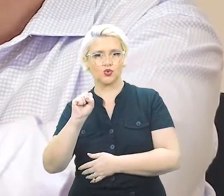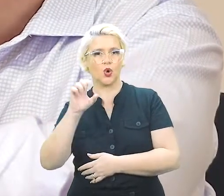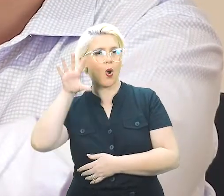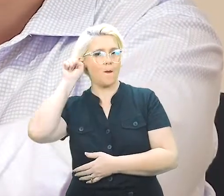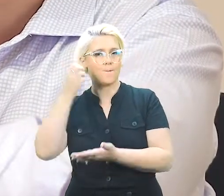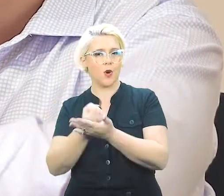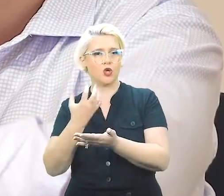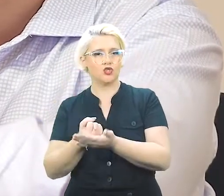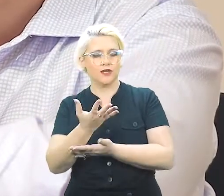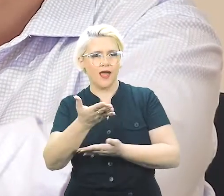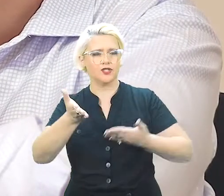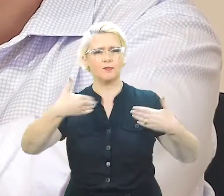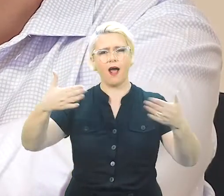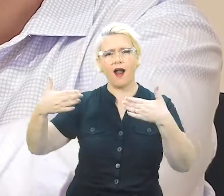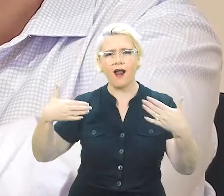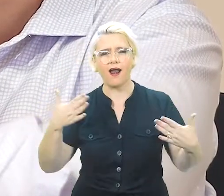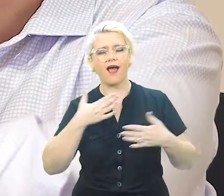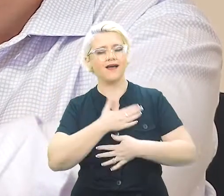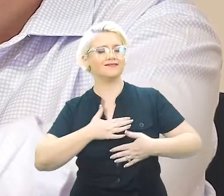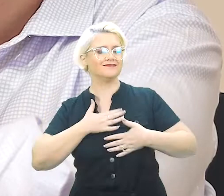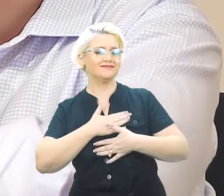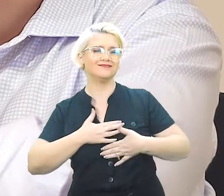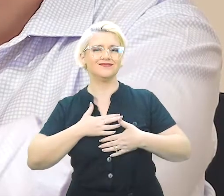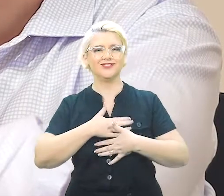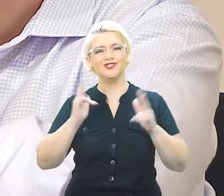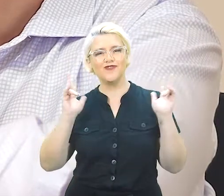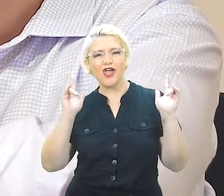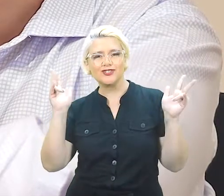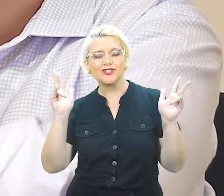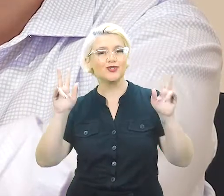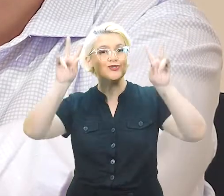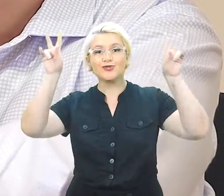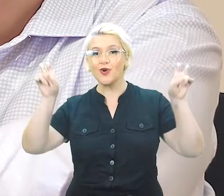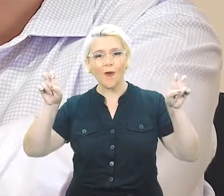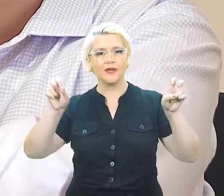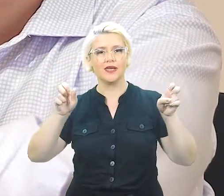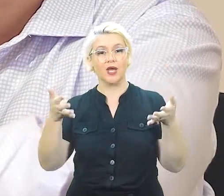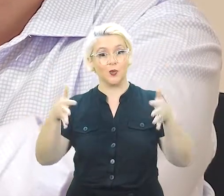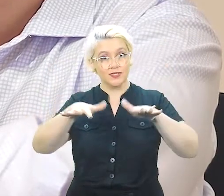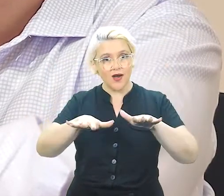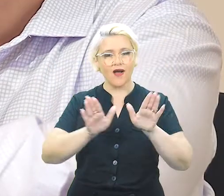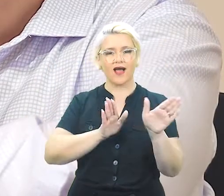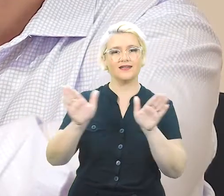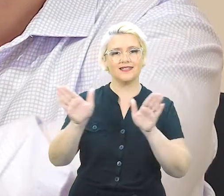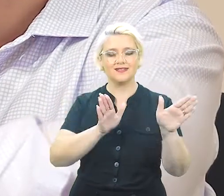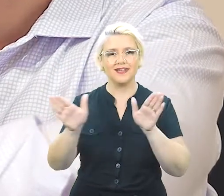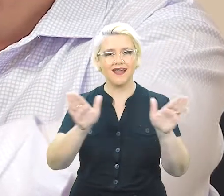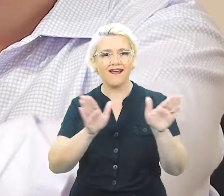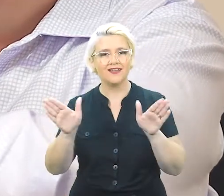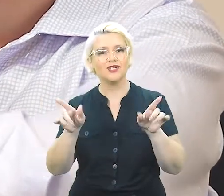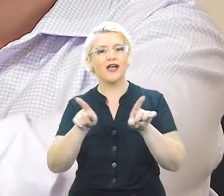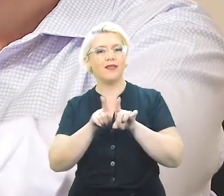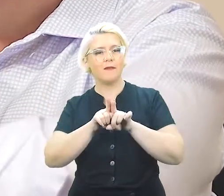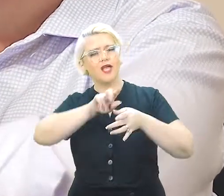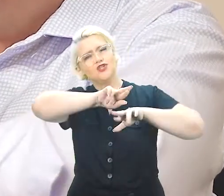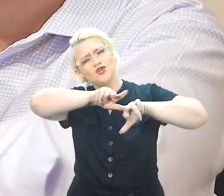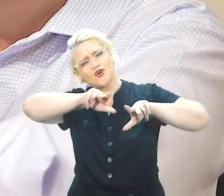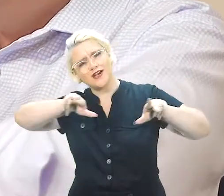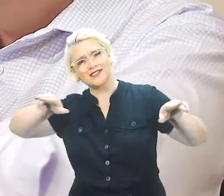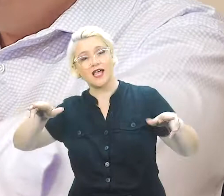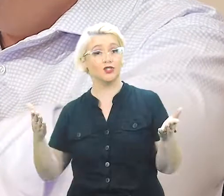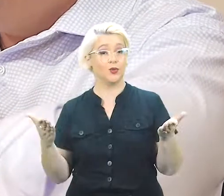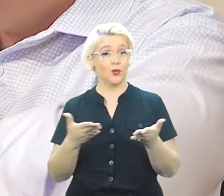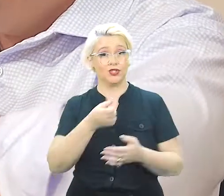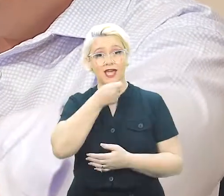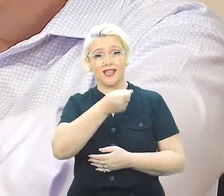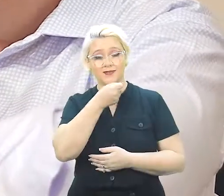um papo descontraído acerca da inclusão, da acessibilidade e da diversidade.